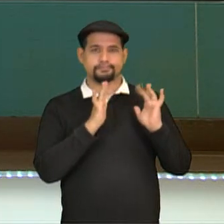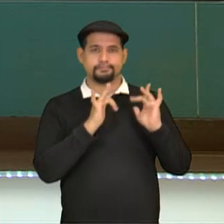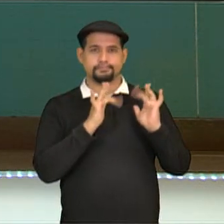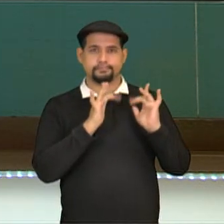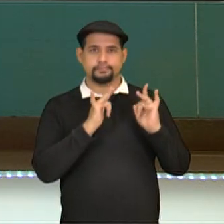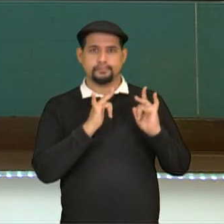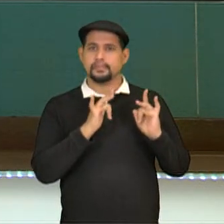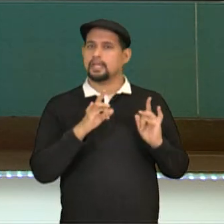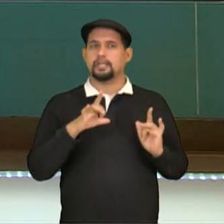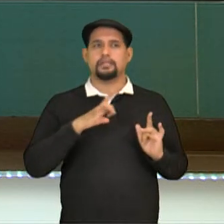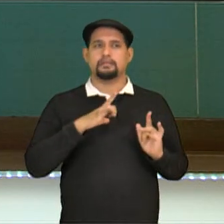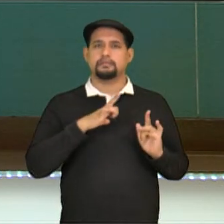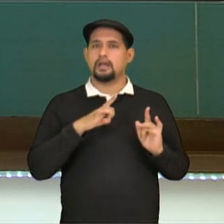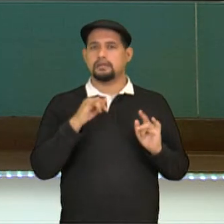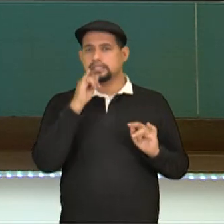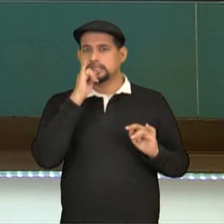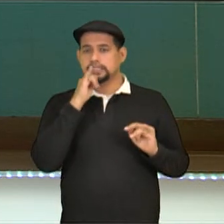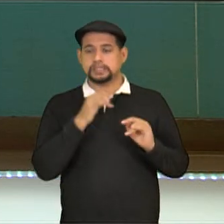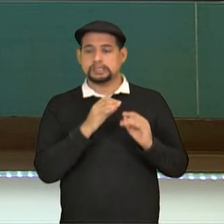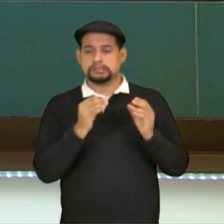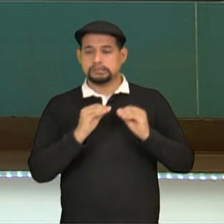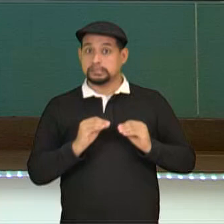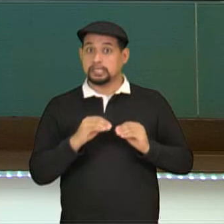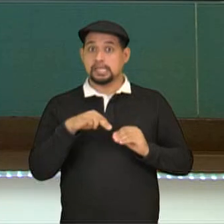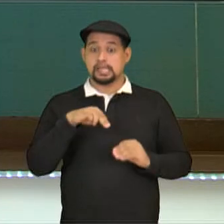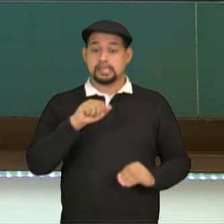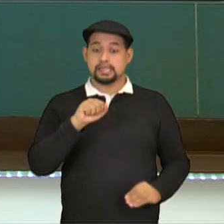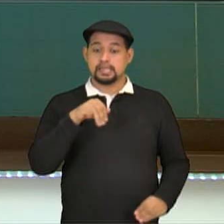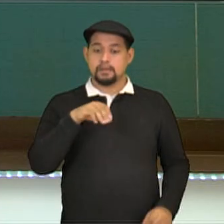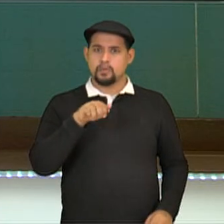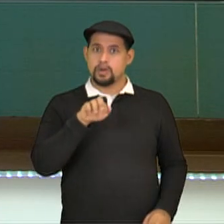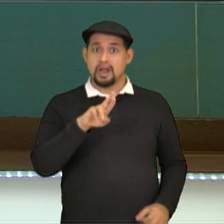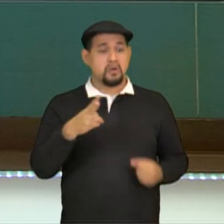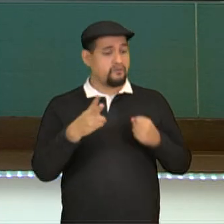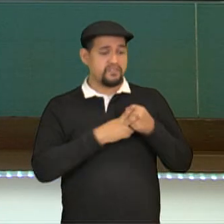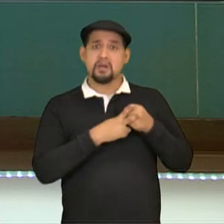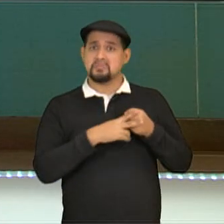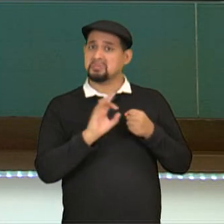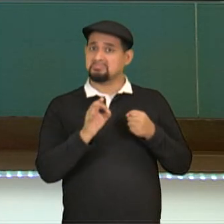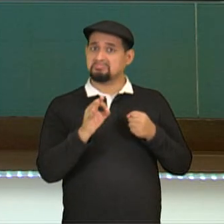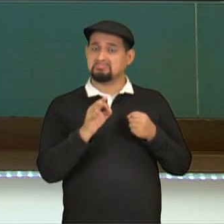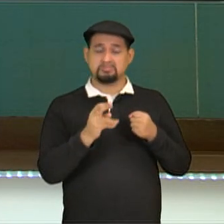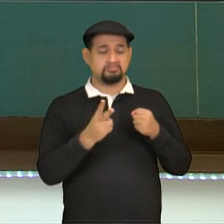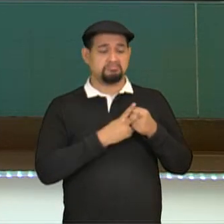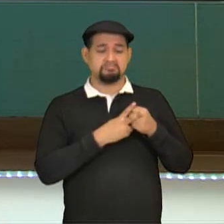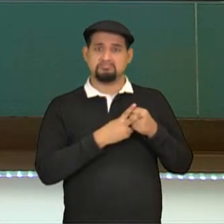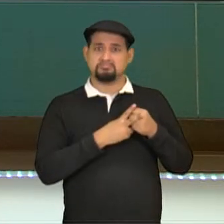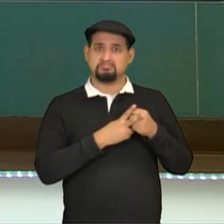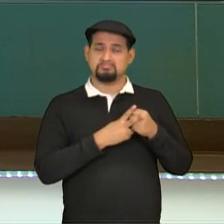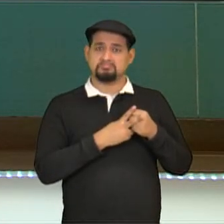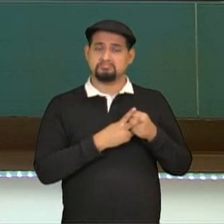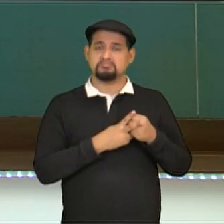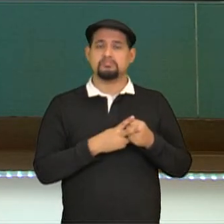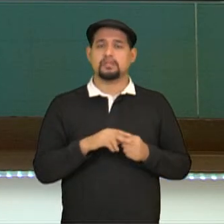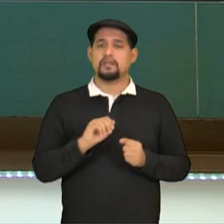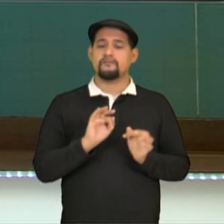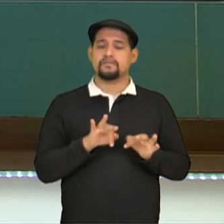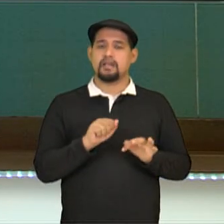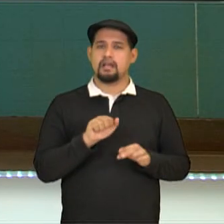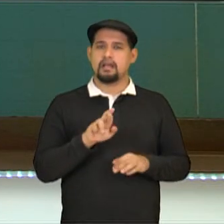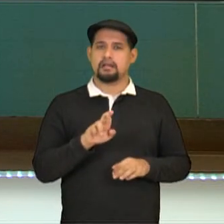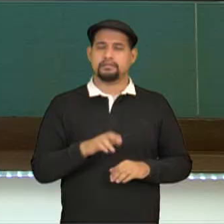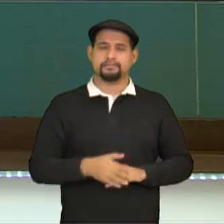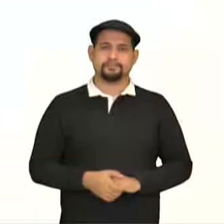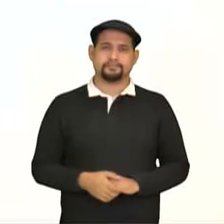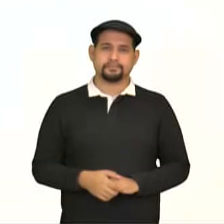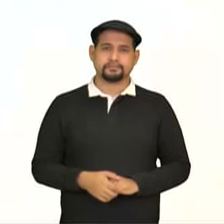não está flexionado o verbo namorar, ele está como é o nome do verbo, então na sua forma do infinitivo terminado em ar,